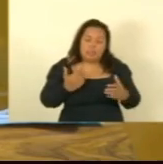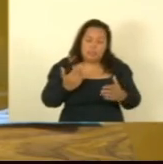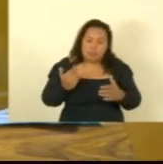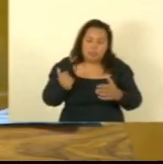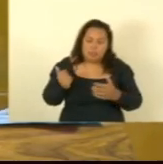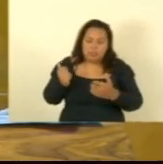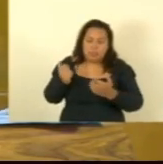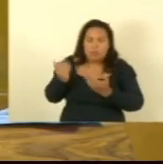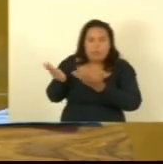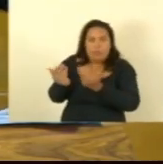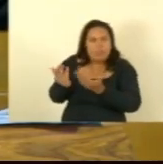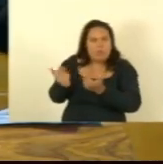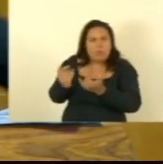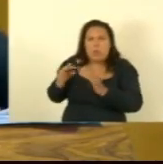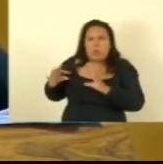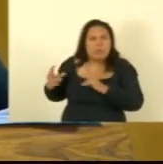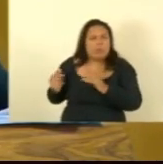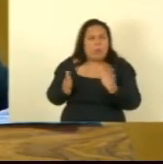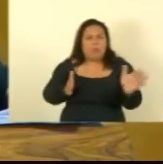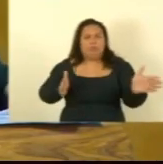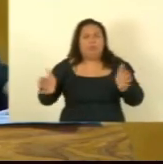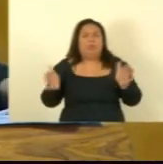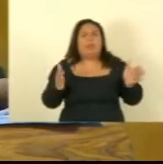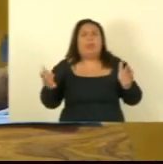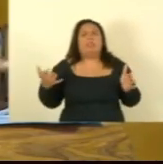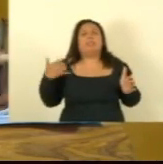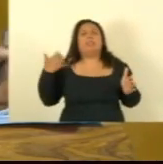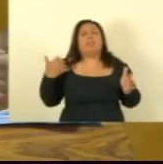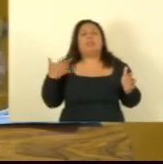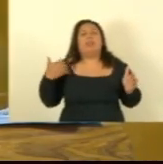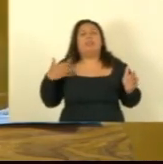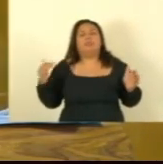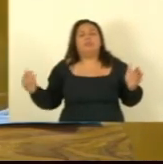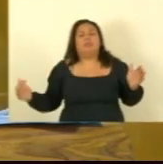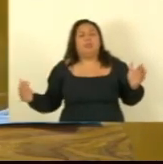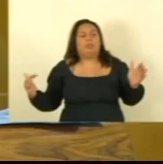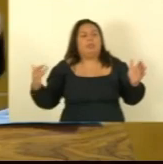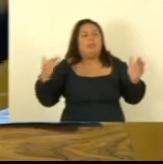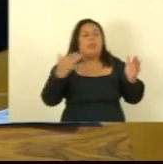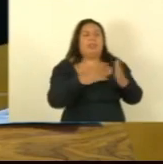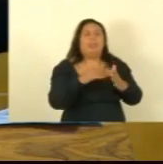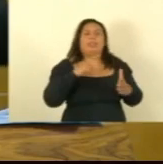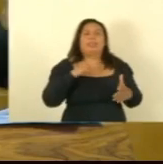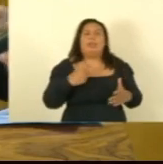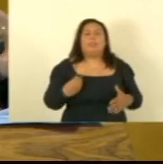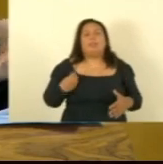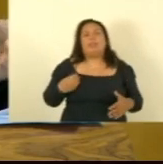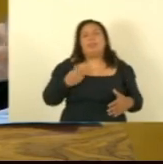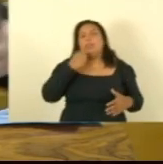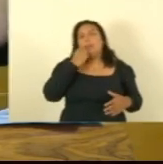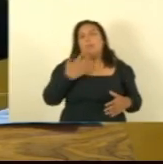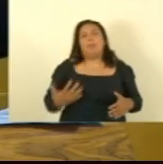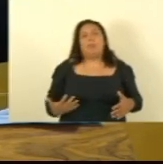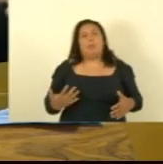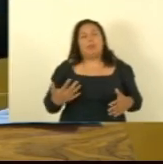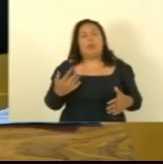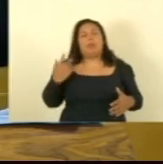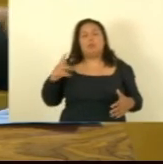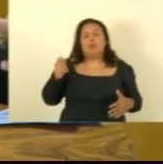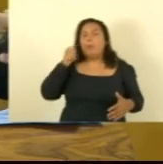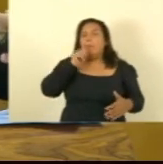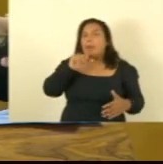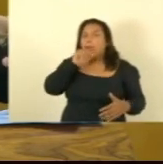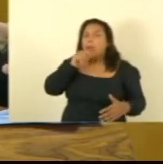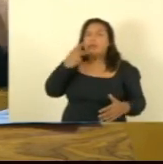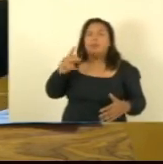todas as faixas etárias, que elas tenham uma vida boa, que a sua mãe, seu